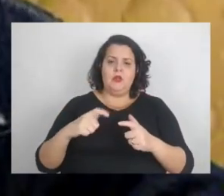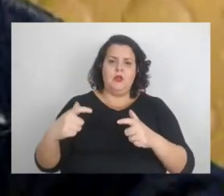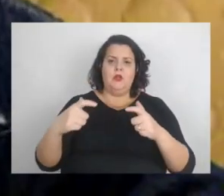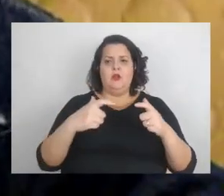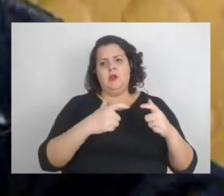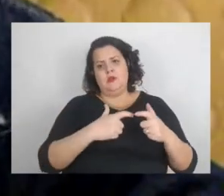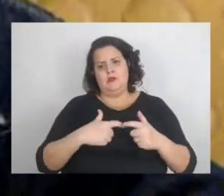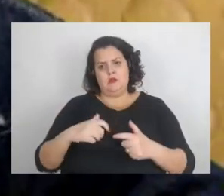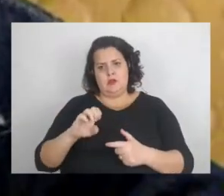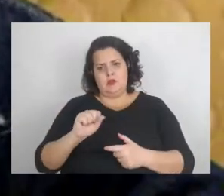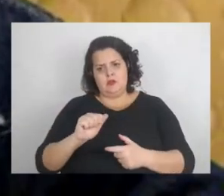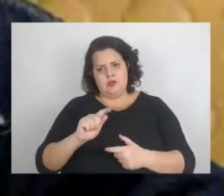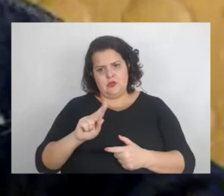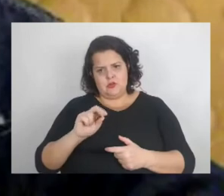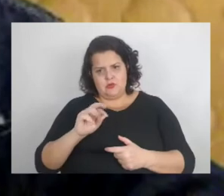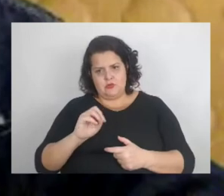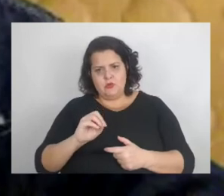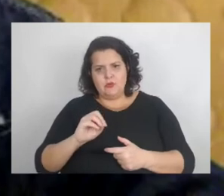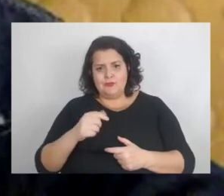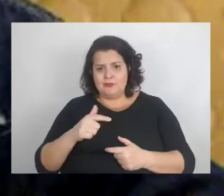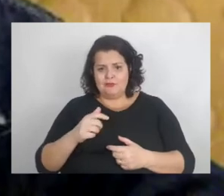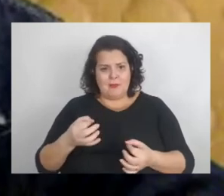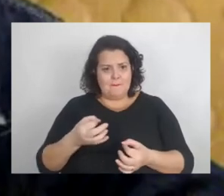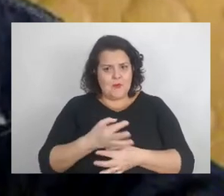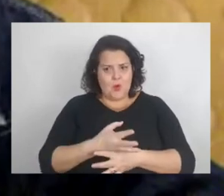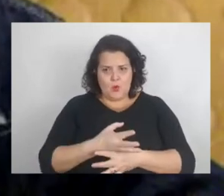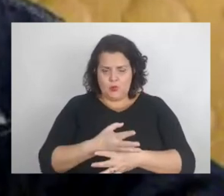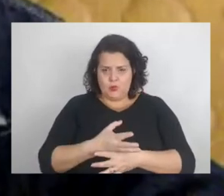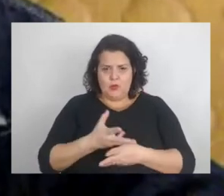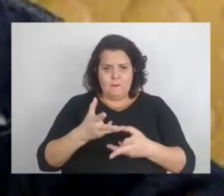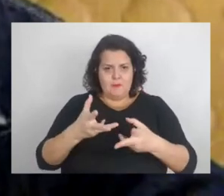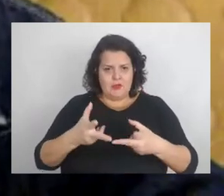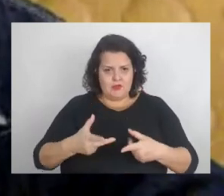e a gente sabe também que a maioria das pessoas,